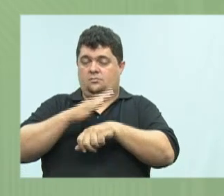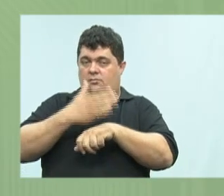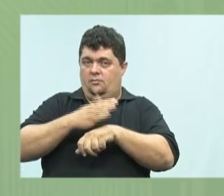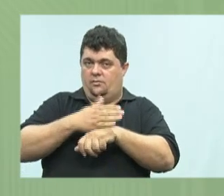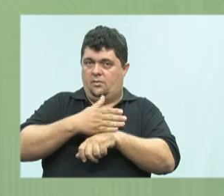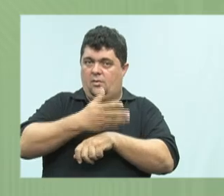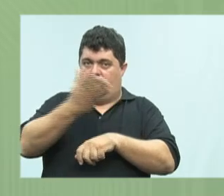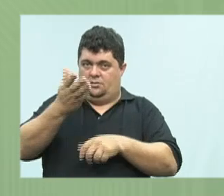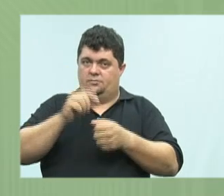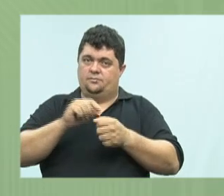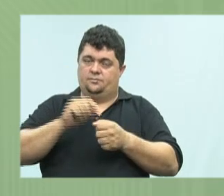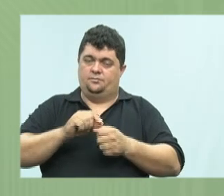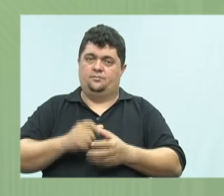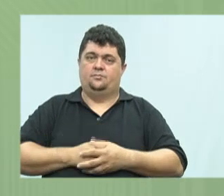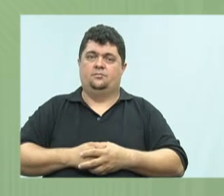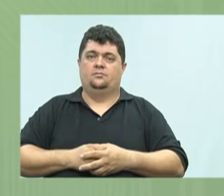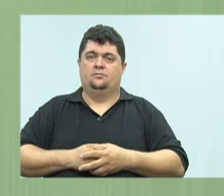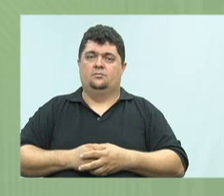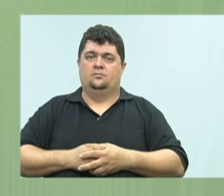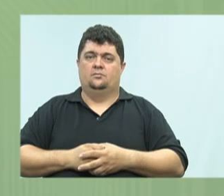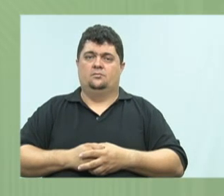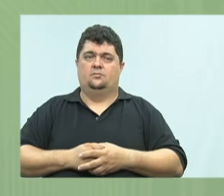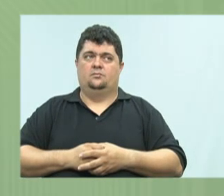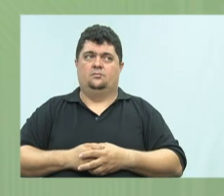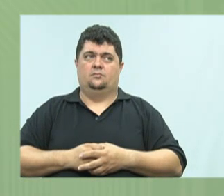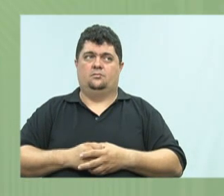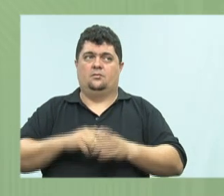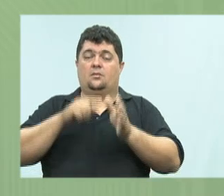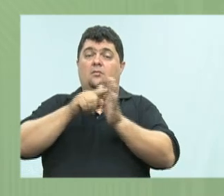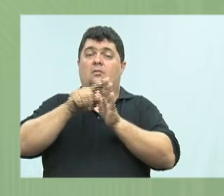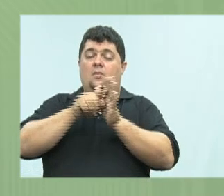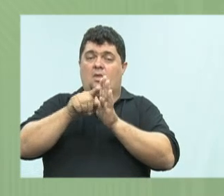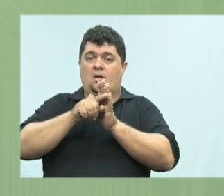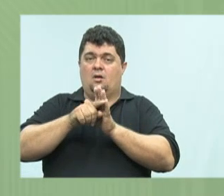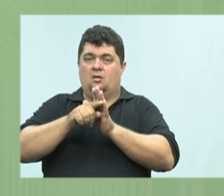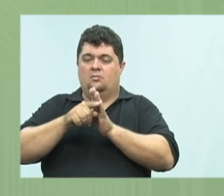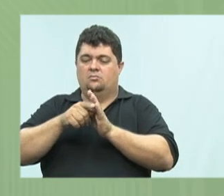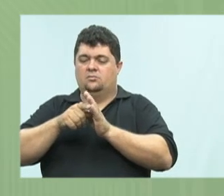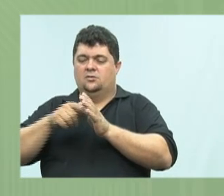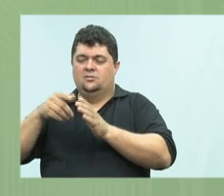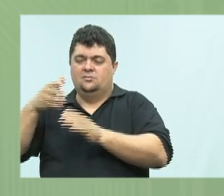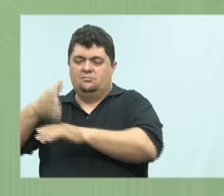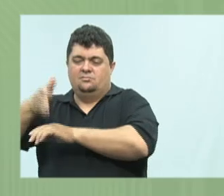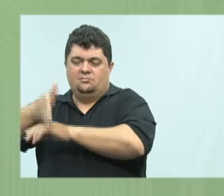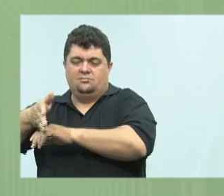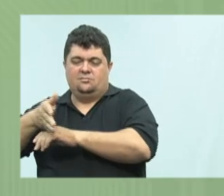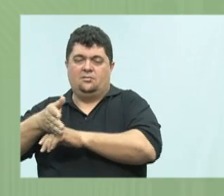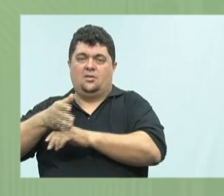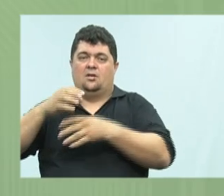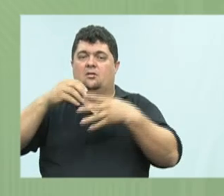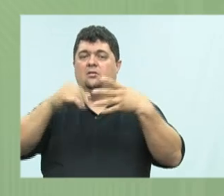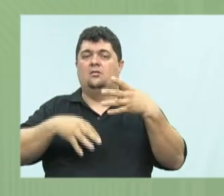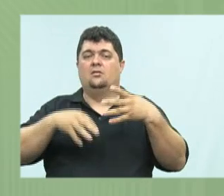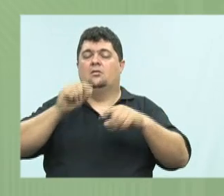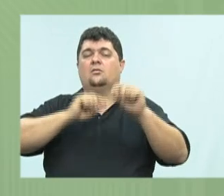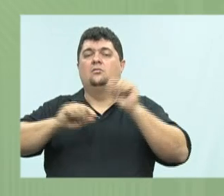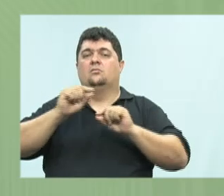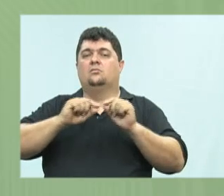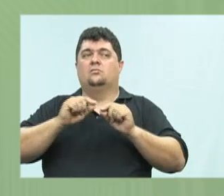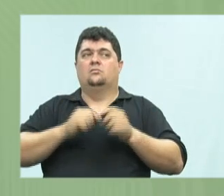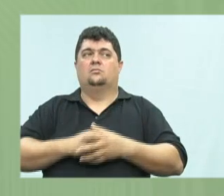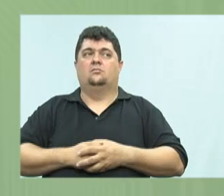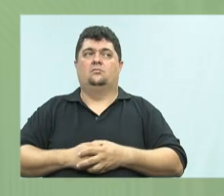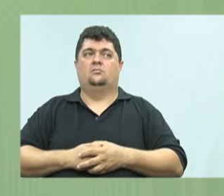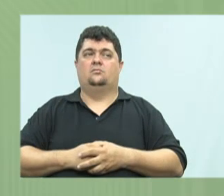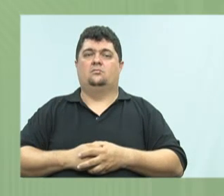para você, que nós tratamos aqui. A pesquisa participante caracteriza-se pela, né? Vamos